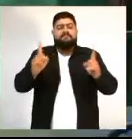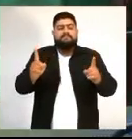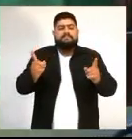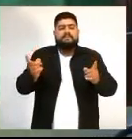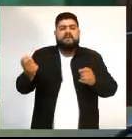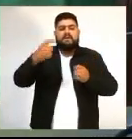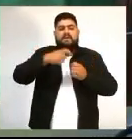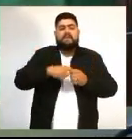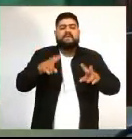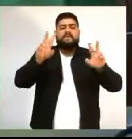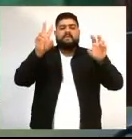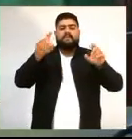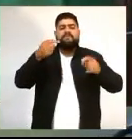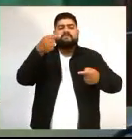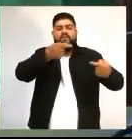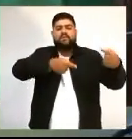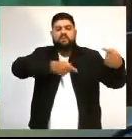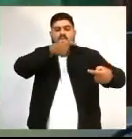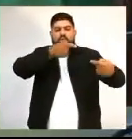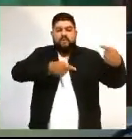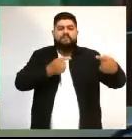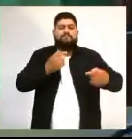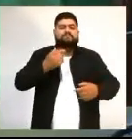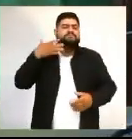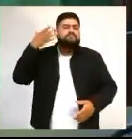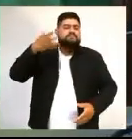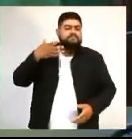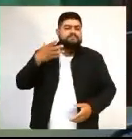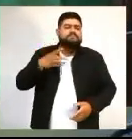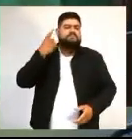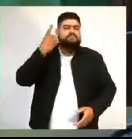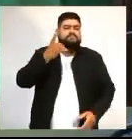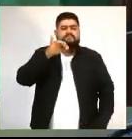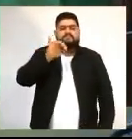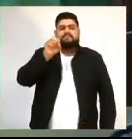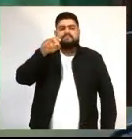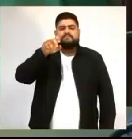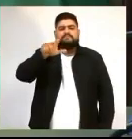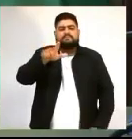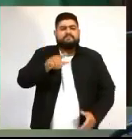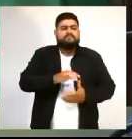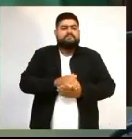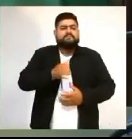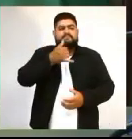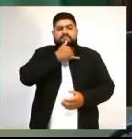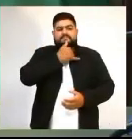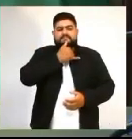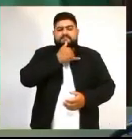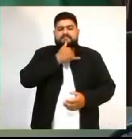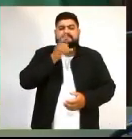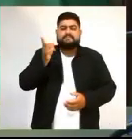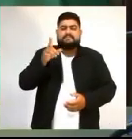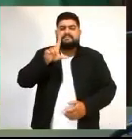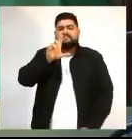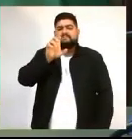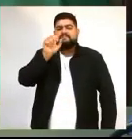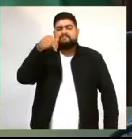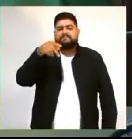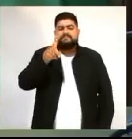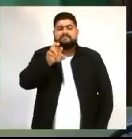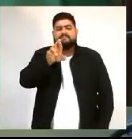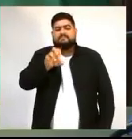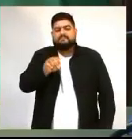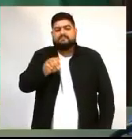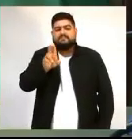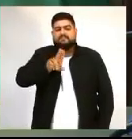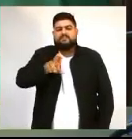tema do debate, do discurso do deputado Ismael Crispim, infelizmente, o senhor Leandro, ele usa, e eu não sei se tem